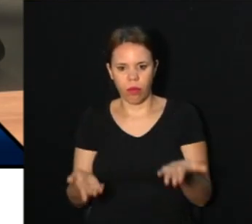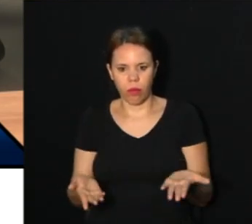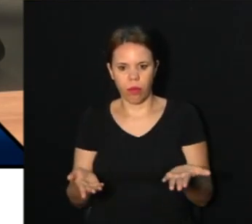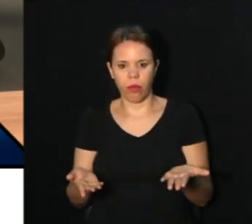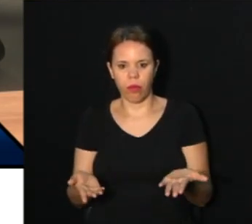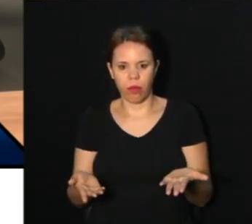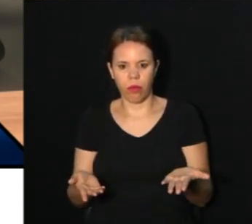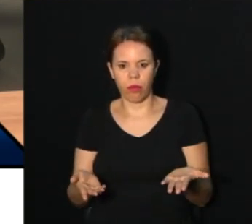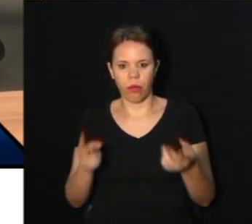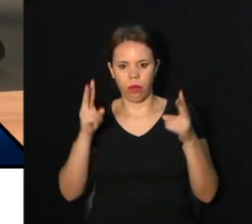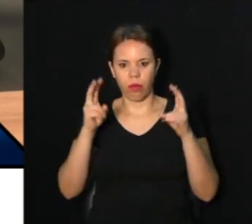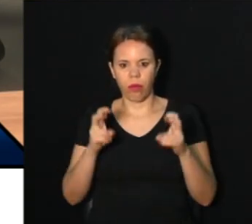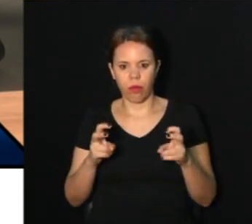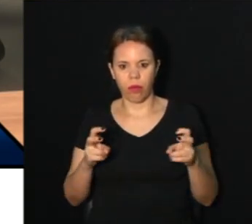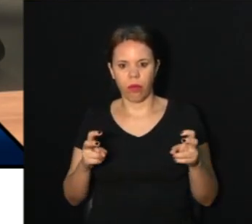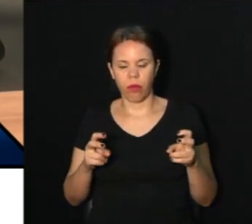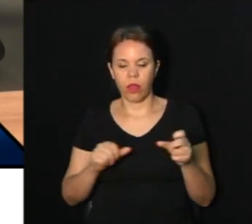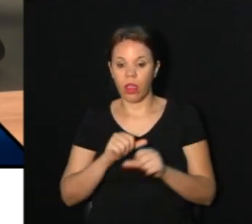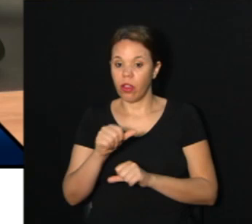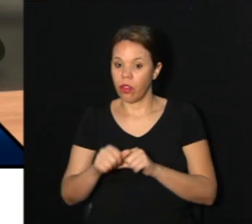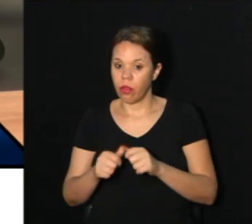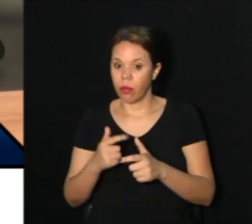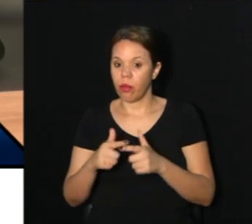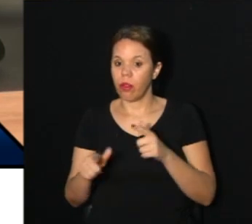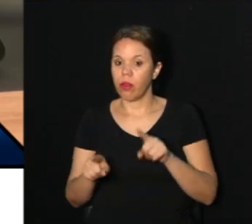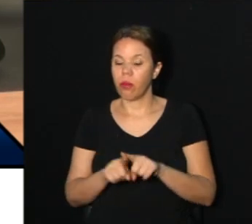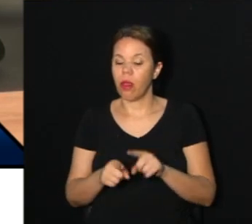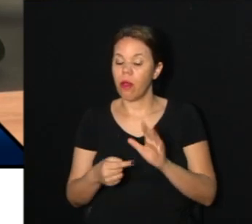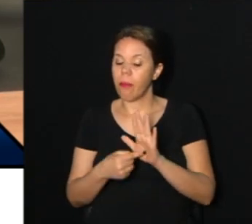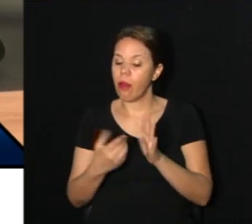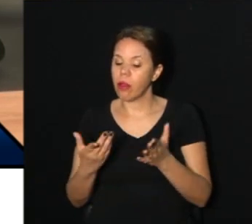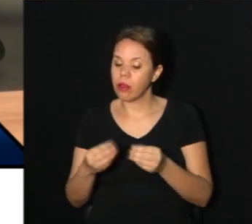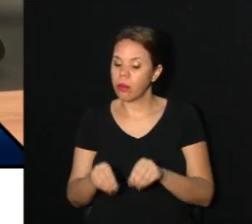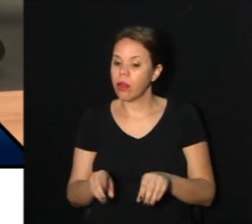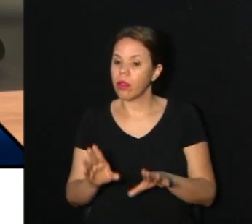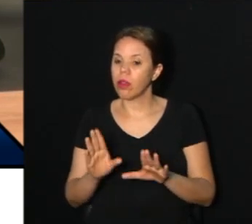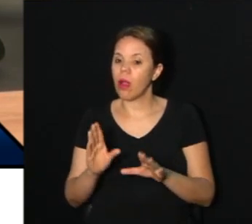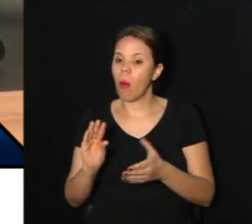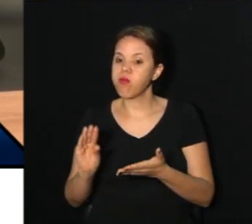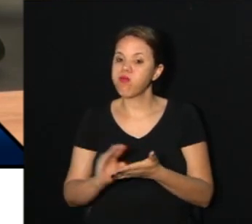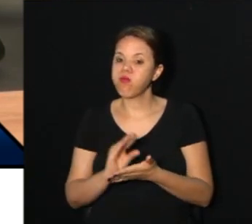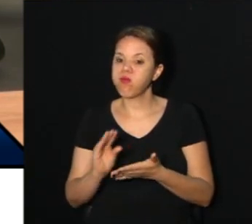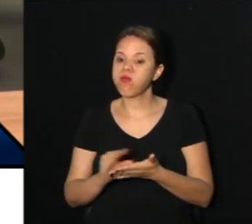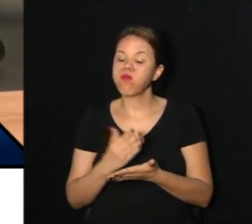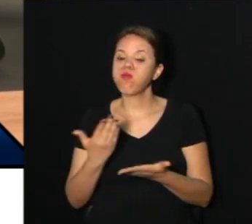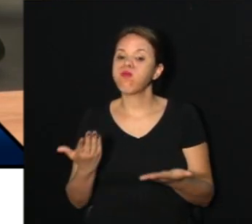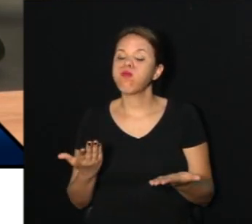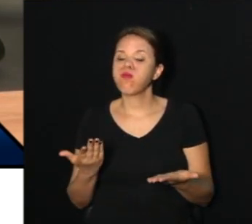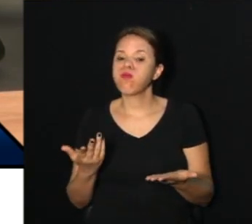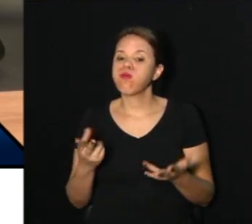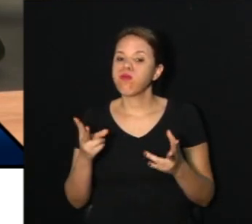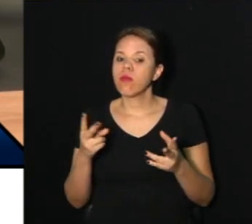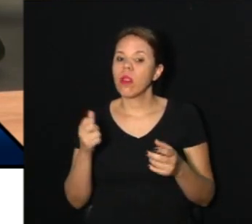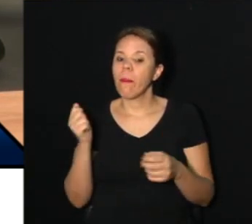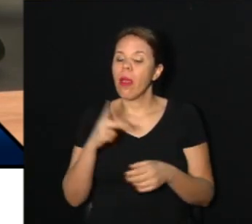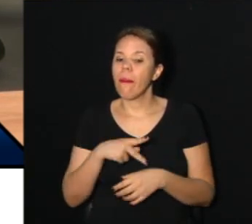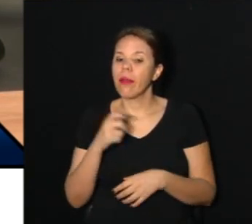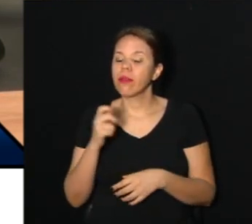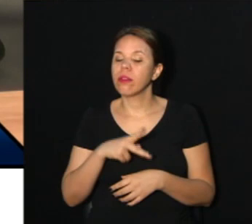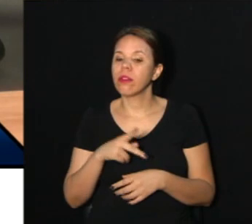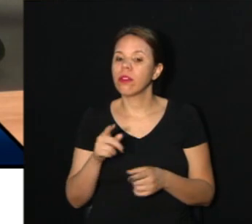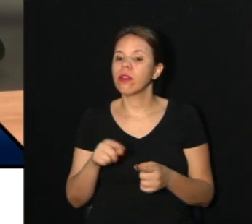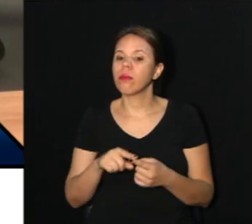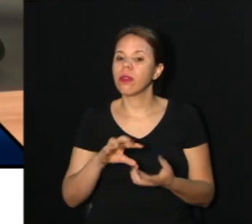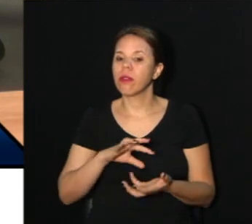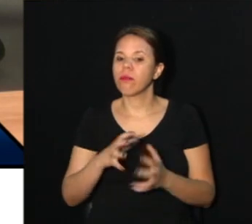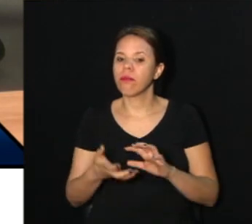mas a questão do impacto, eu acho que é importante falar, o impacto financeiro, orçamentário e previdenciário, né, o que